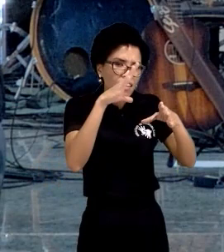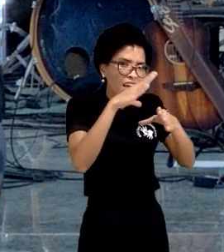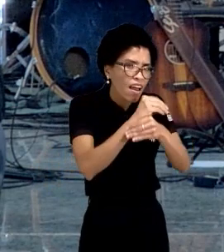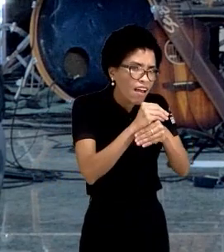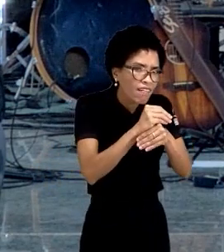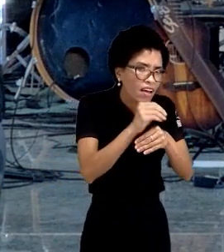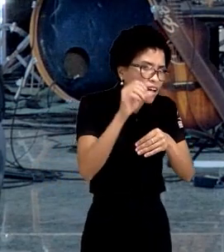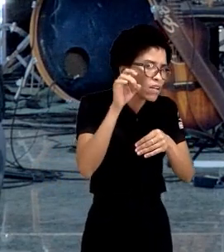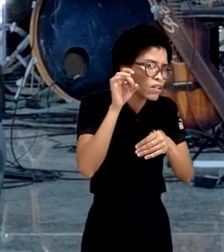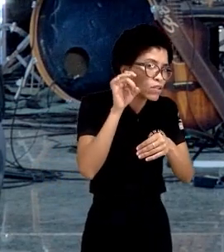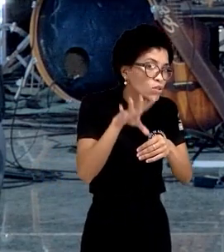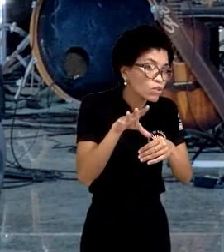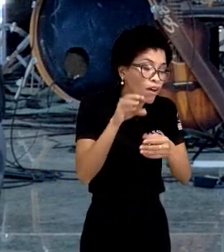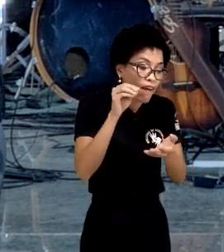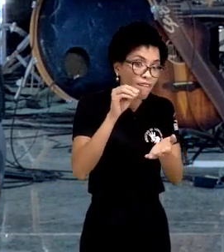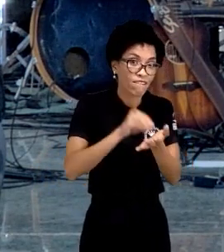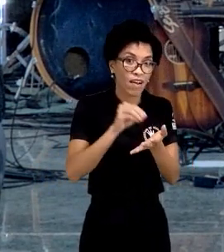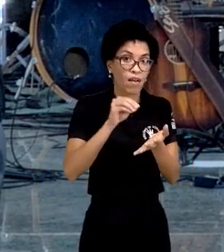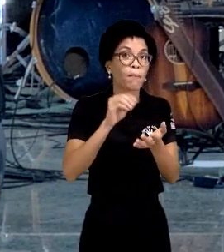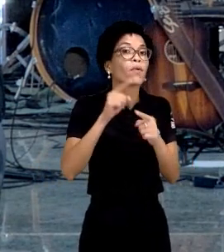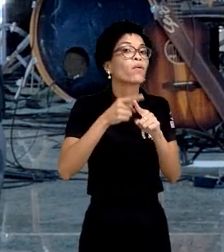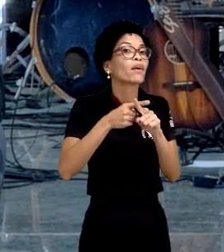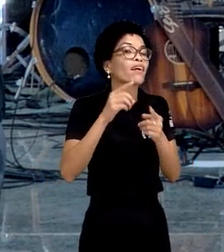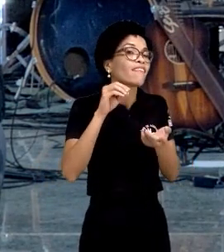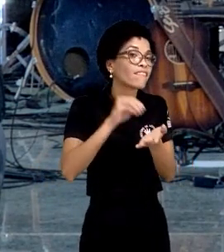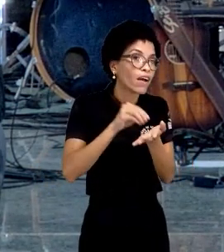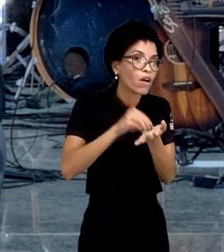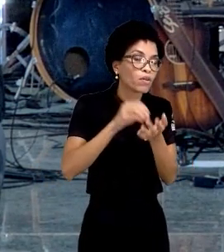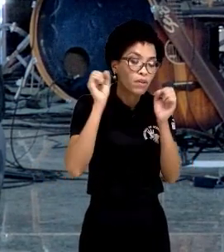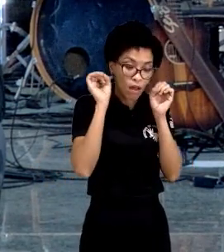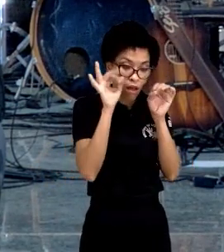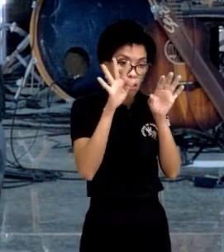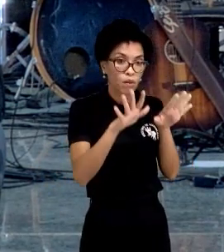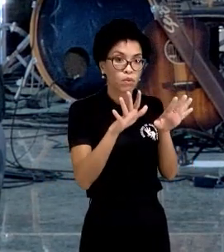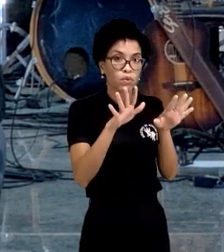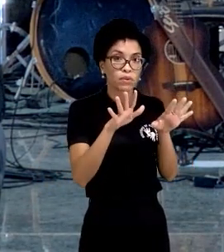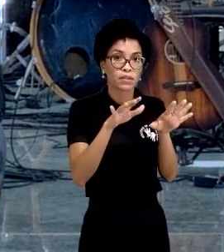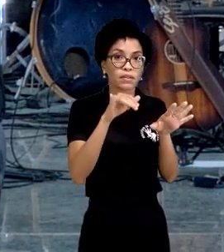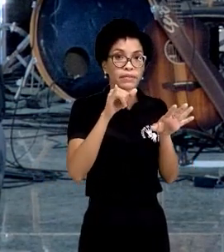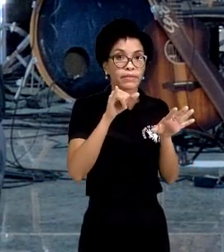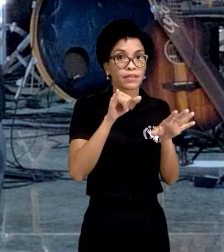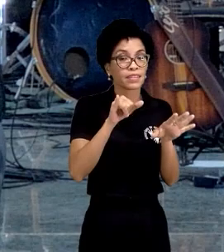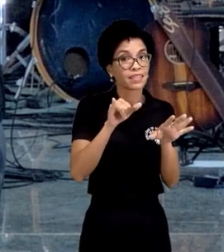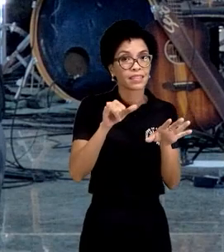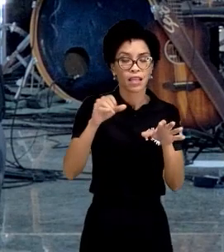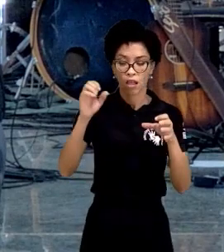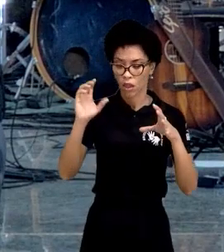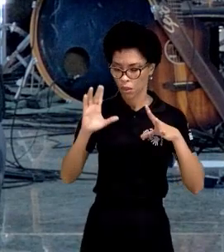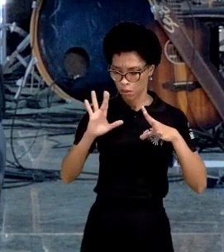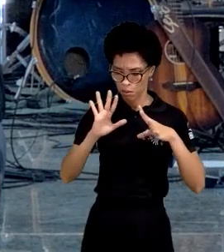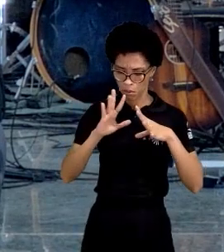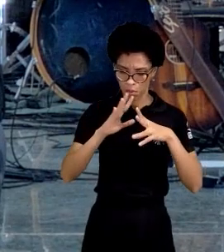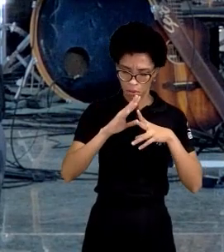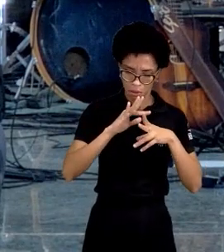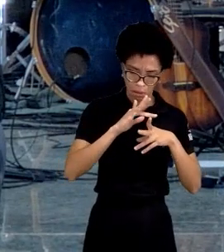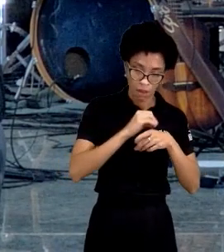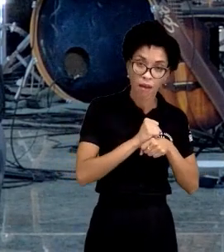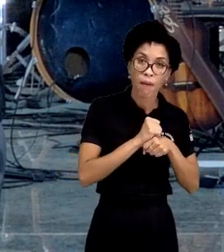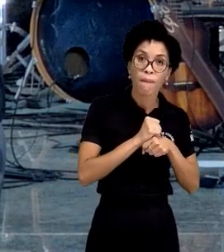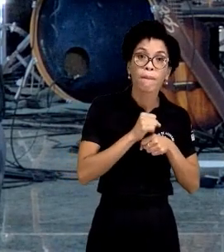Elas só entrarão em cena no nosso coração se a gente opacar a ação do Espírito Santo. Se a gente consegue fazer isso? Claro que não.